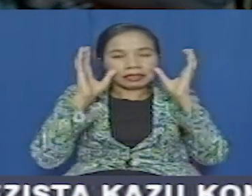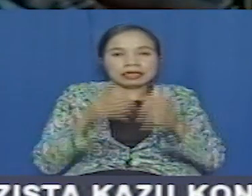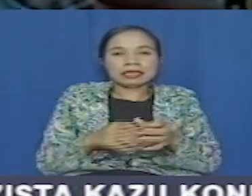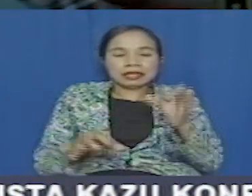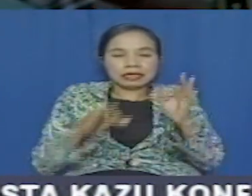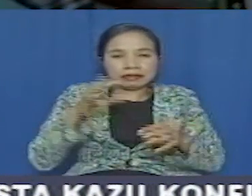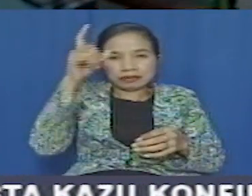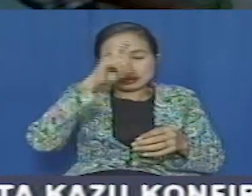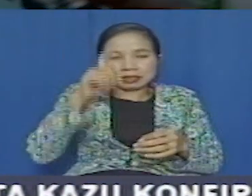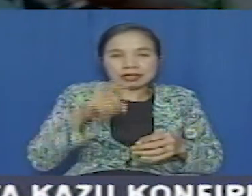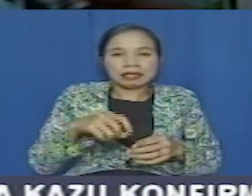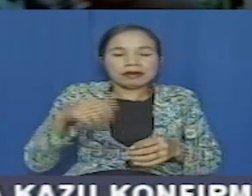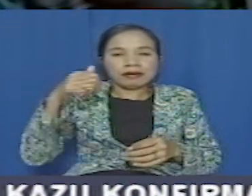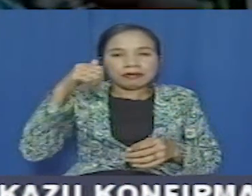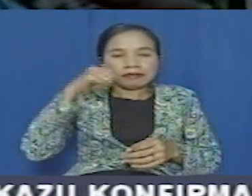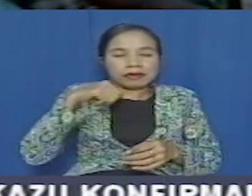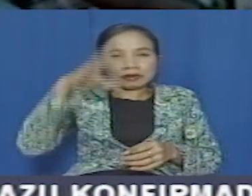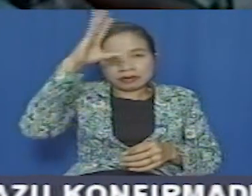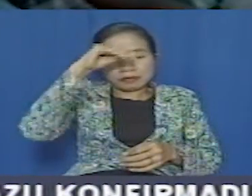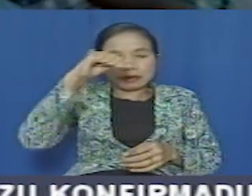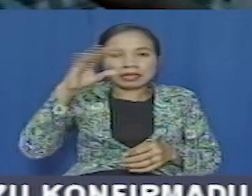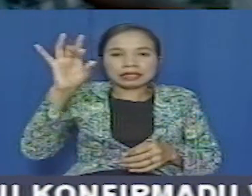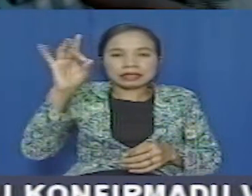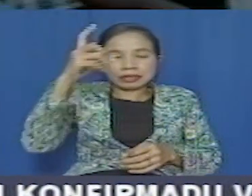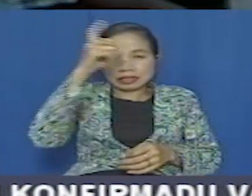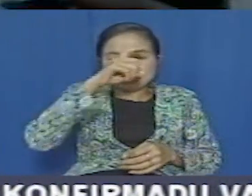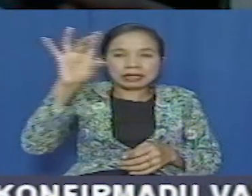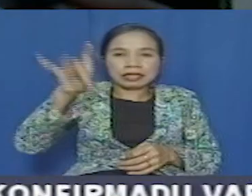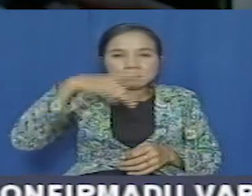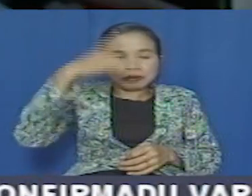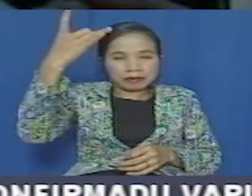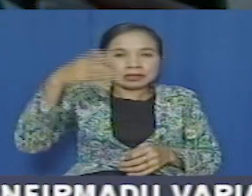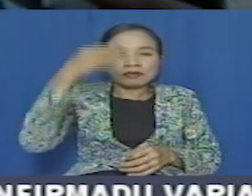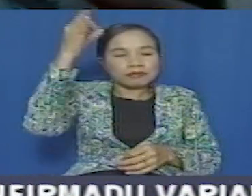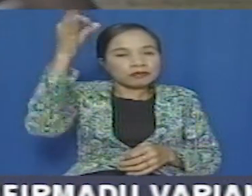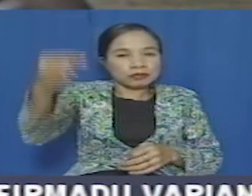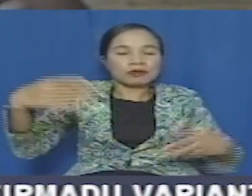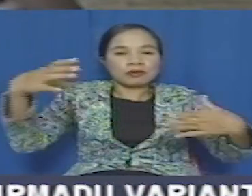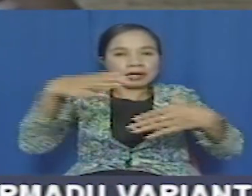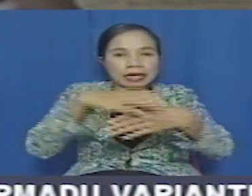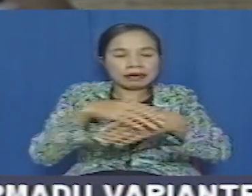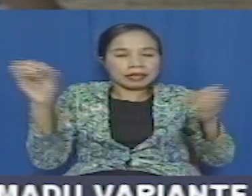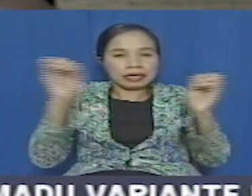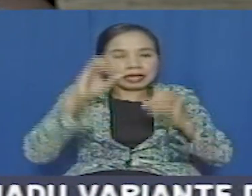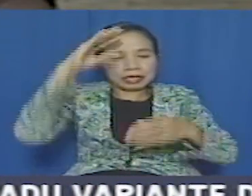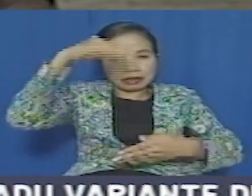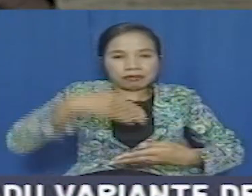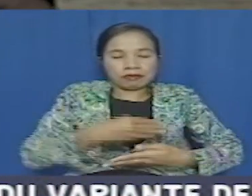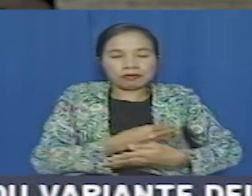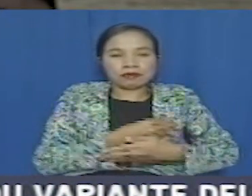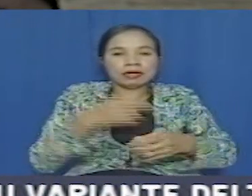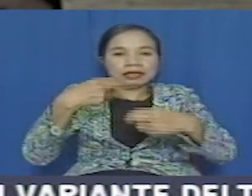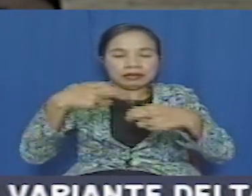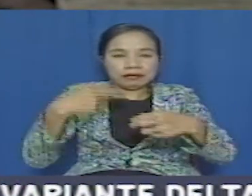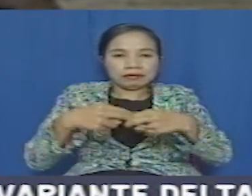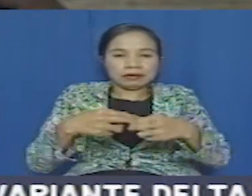kona ba feto e mane idadi disabaitu anus abam beru sila kus nebe ami triste hatan ba perkupasan hirak ne